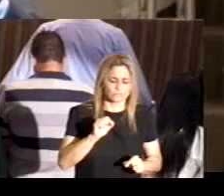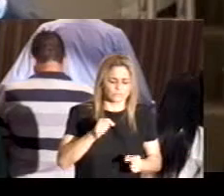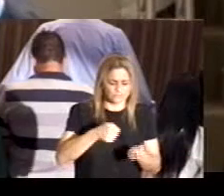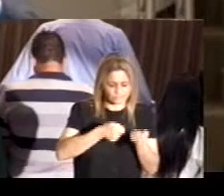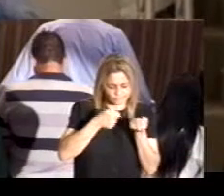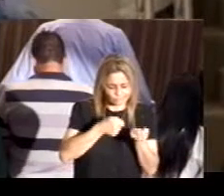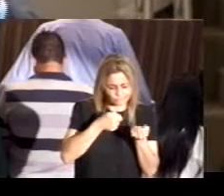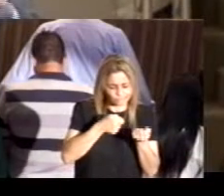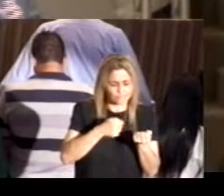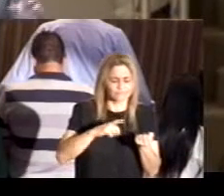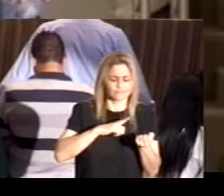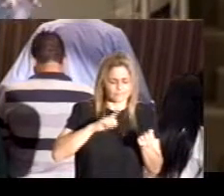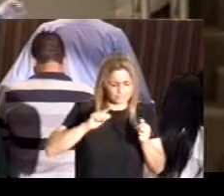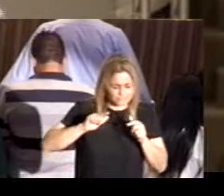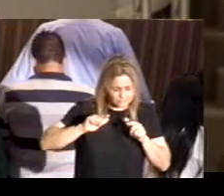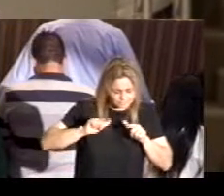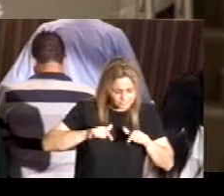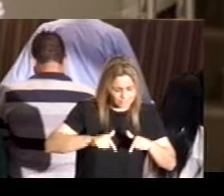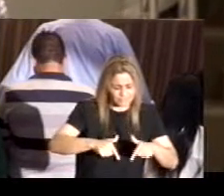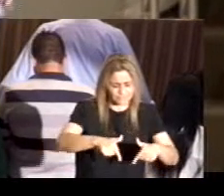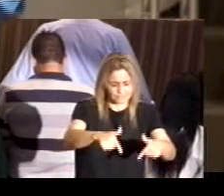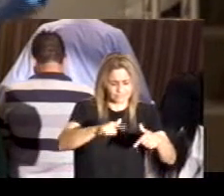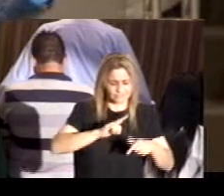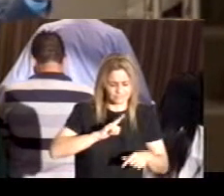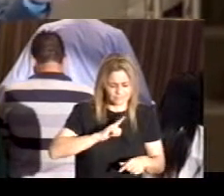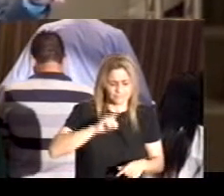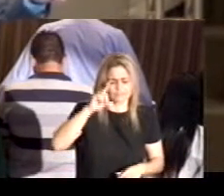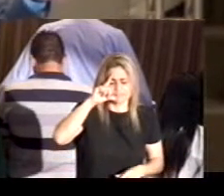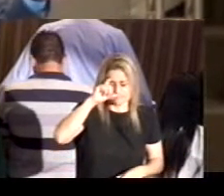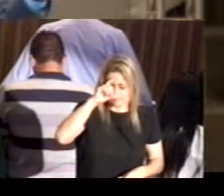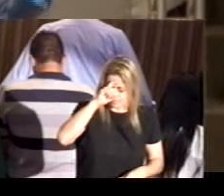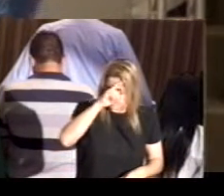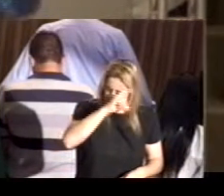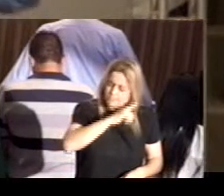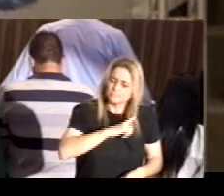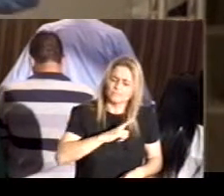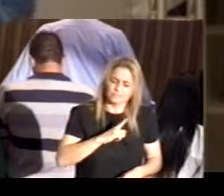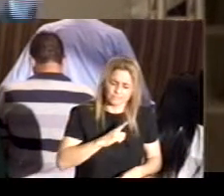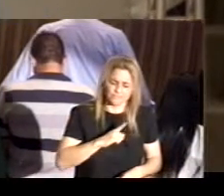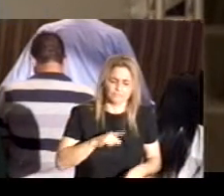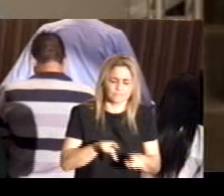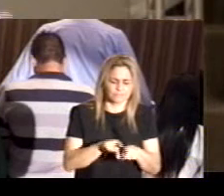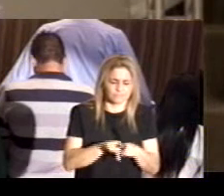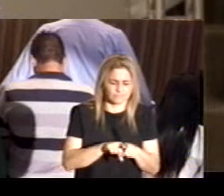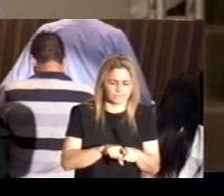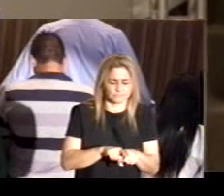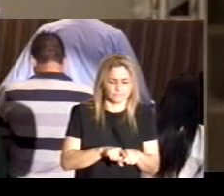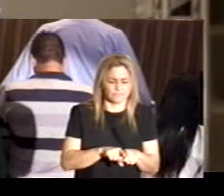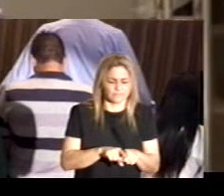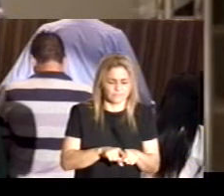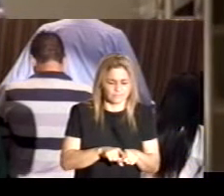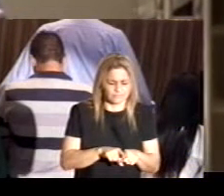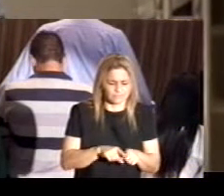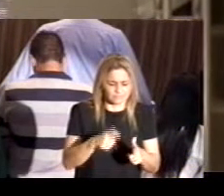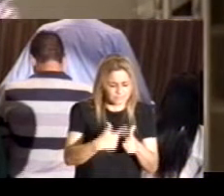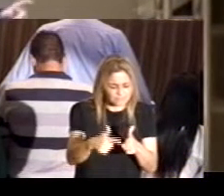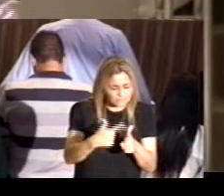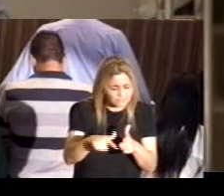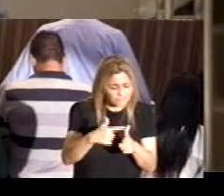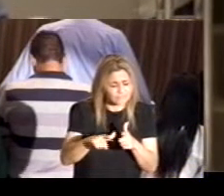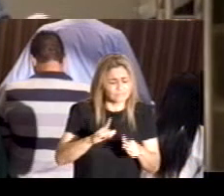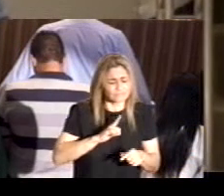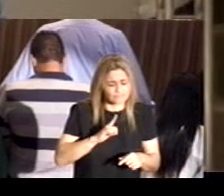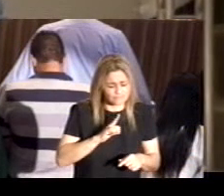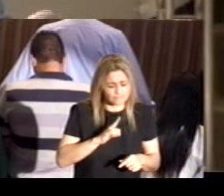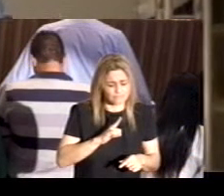mesmas lutas. Aqueles que estão passando por dificuldades, Senhor, vão encontrar as mesmas dificuldades. Aqueles, quem